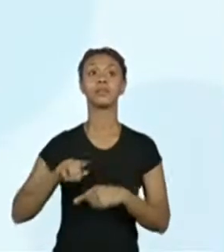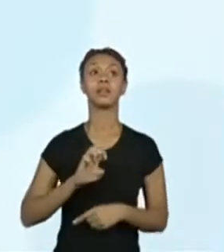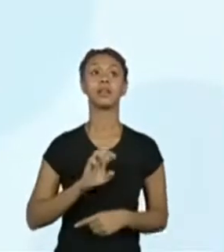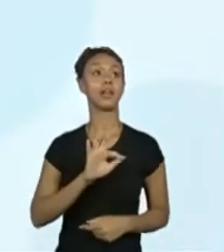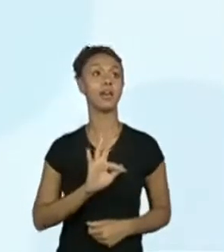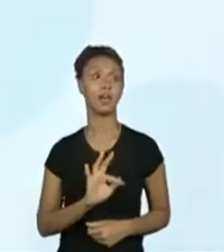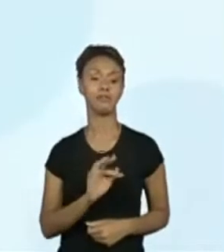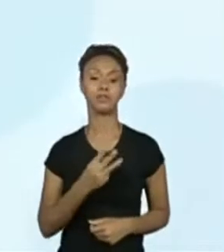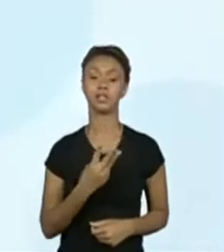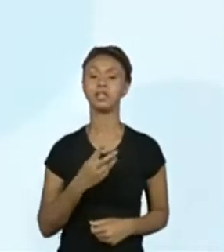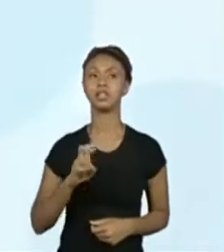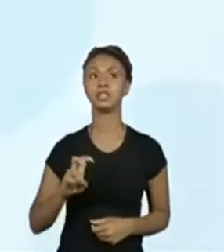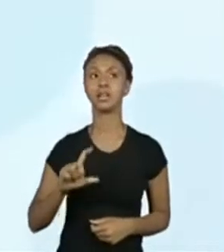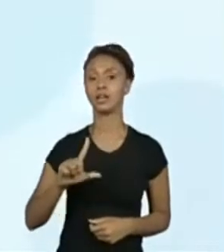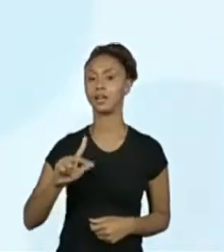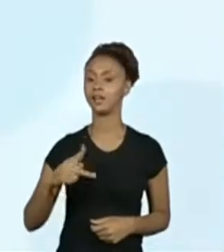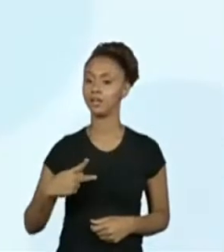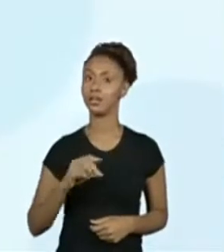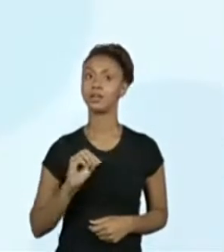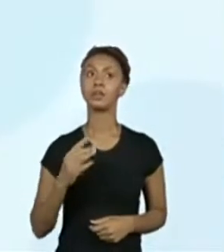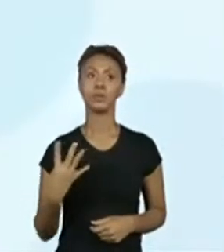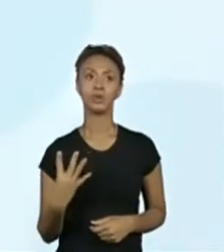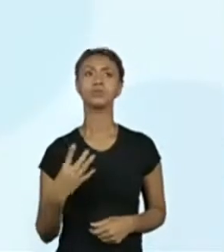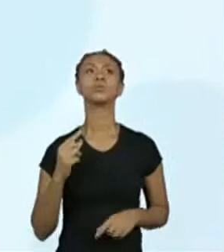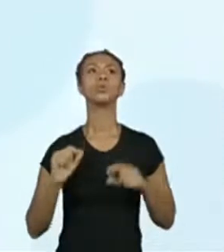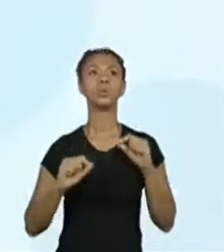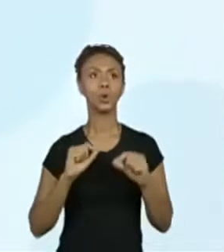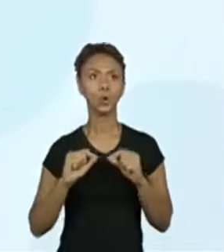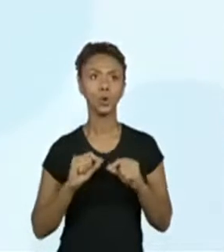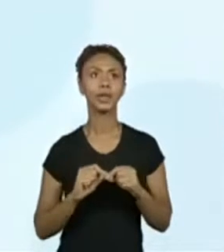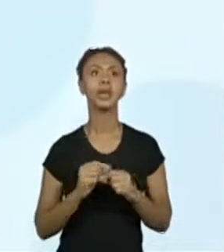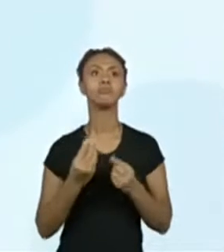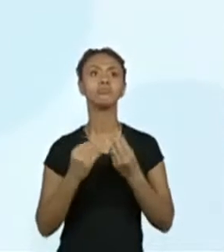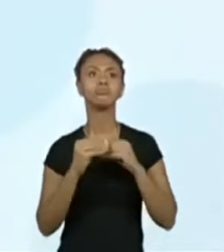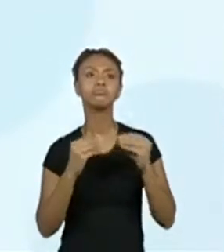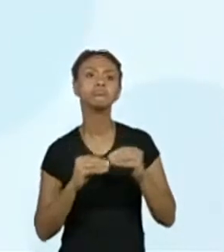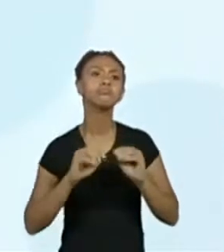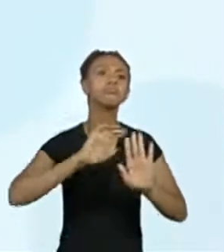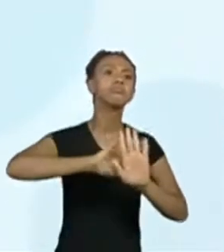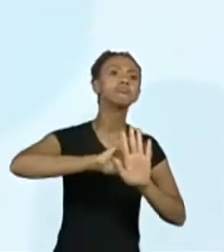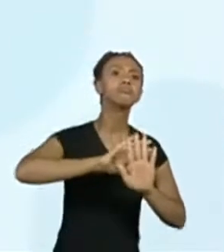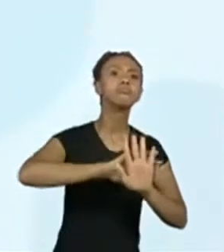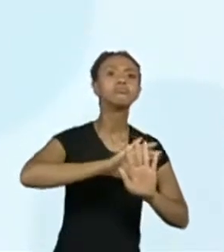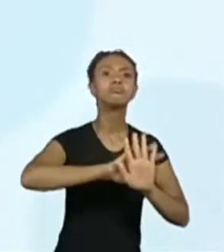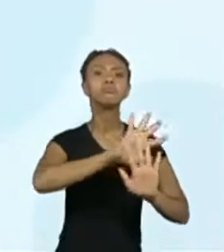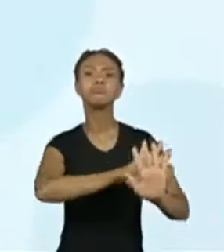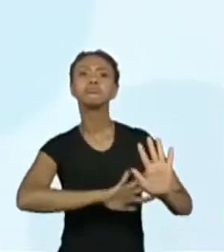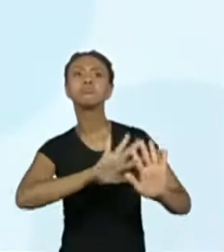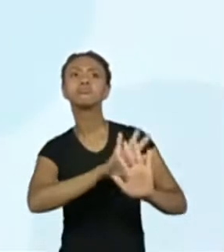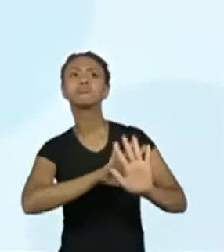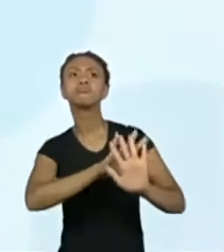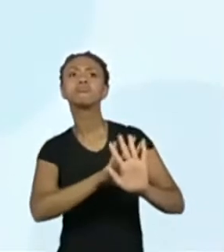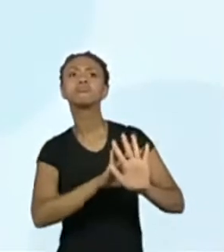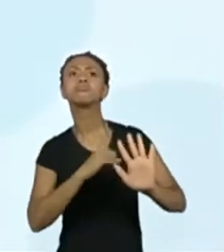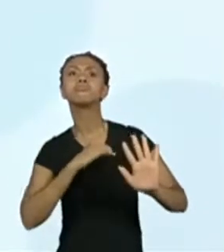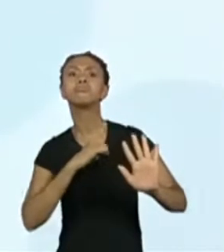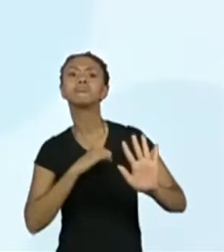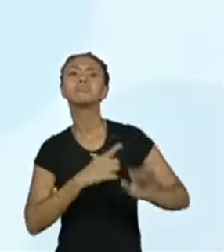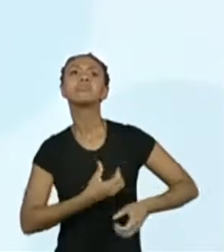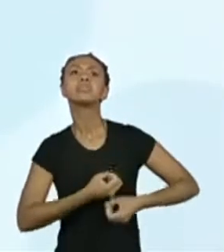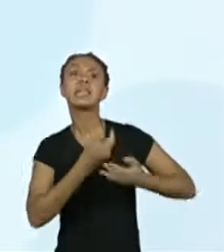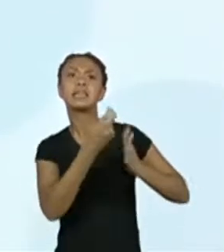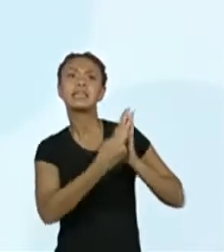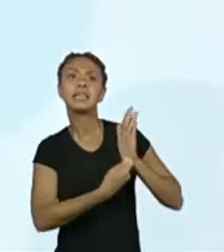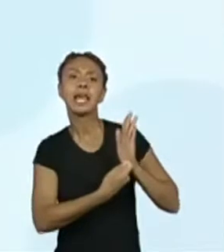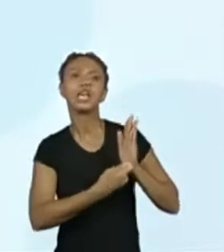Habilidades EF35LP04, inferir informações implícitas na leitura de textos de diferentes gêneros.